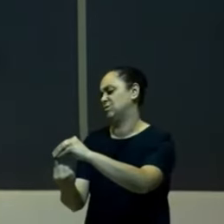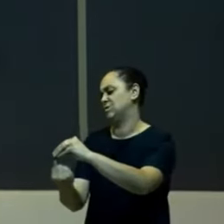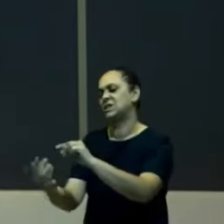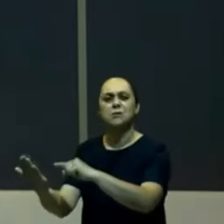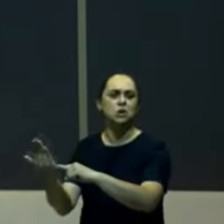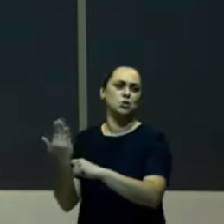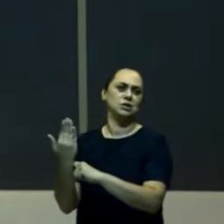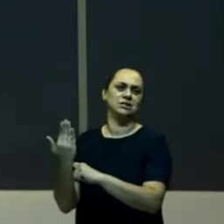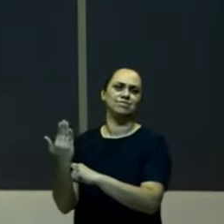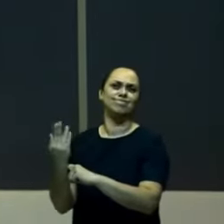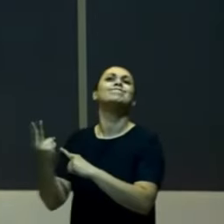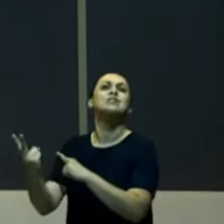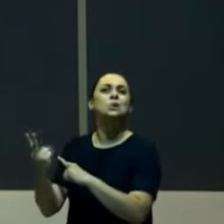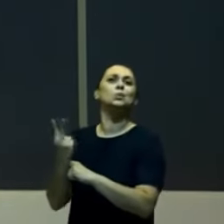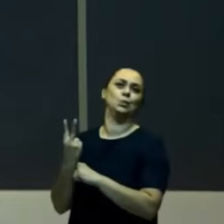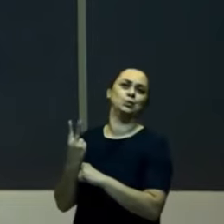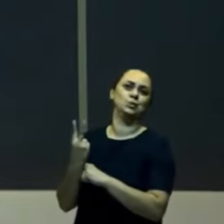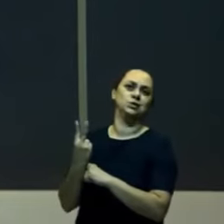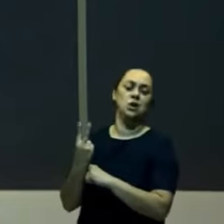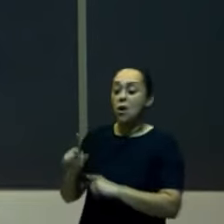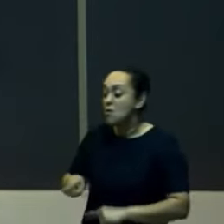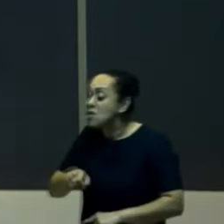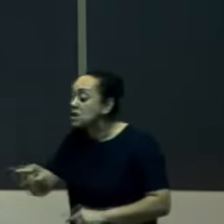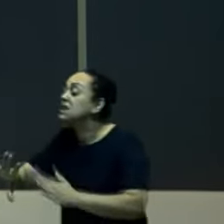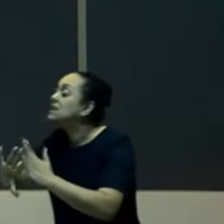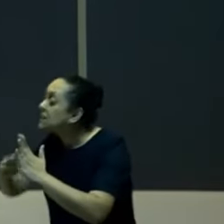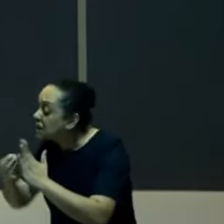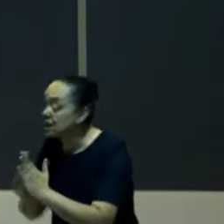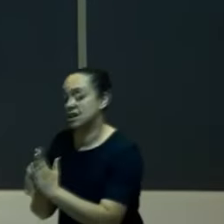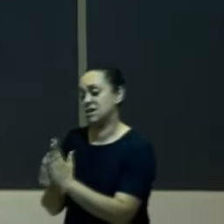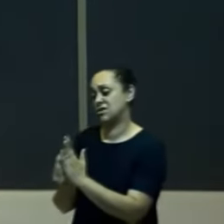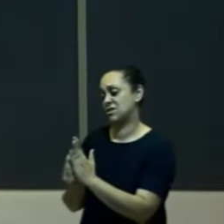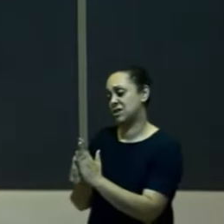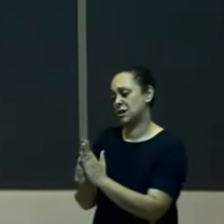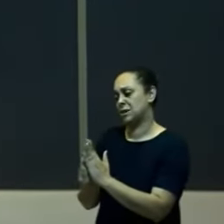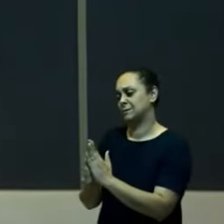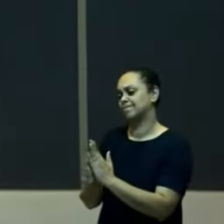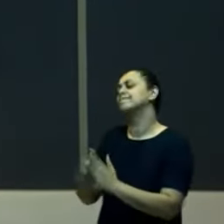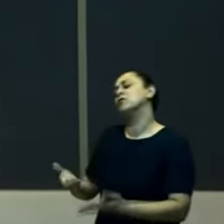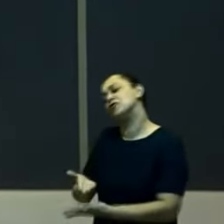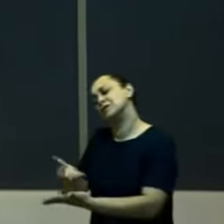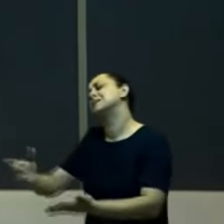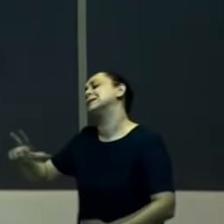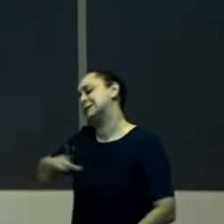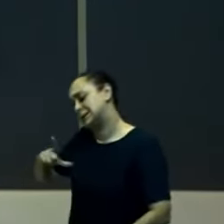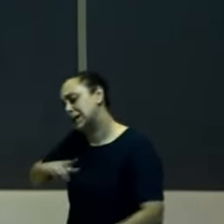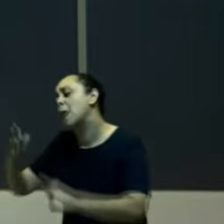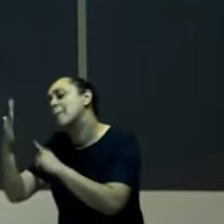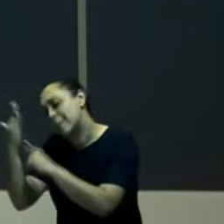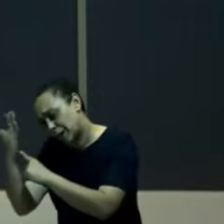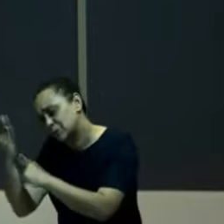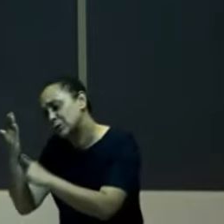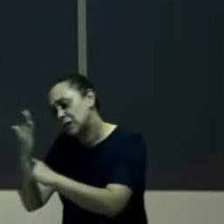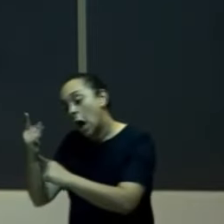comigo. Como igreja, sim, vocês têm se associado. Porque desde quando